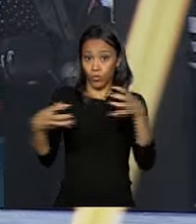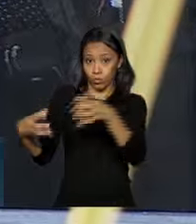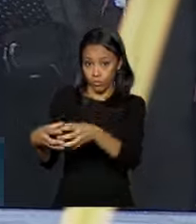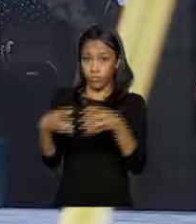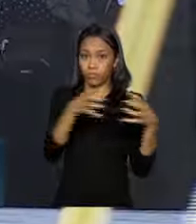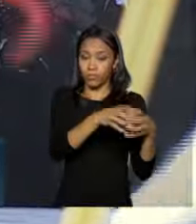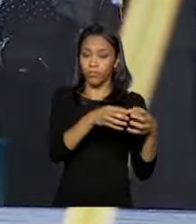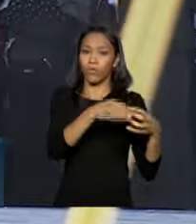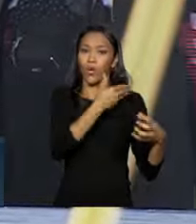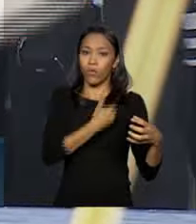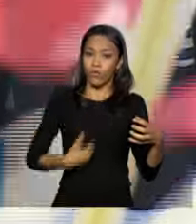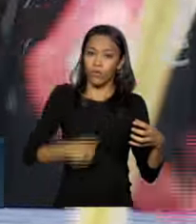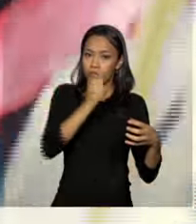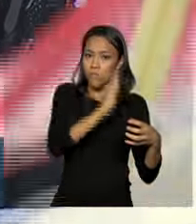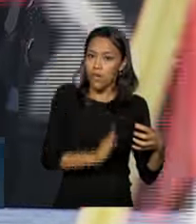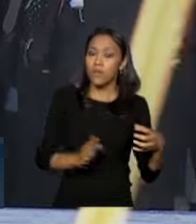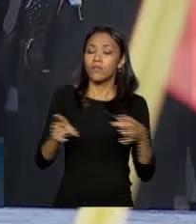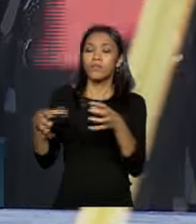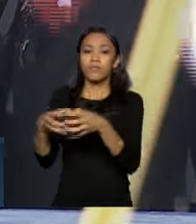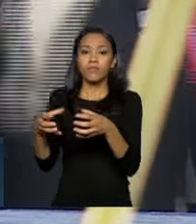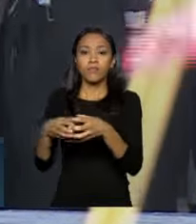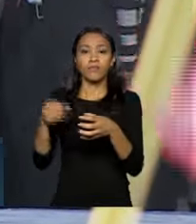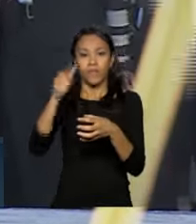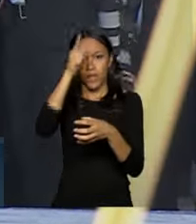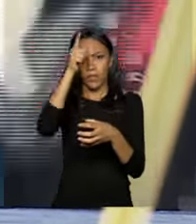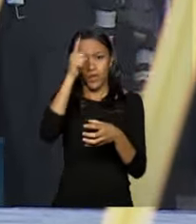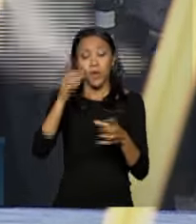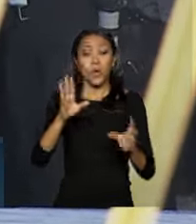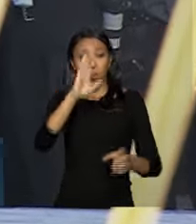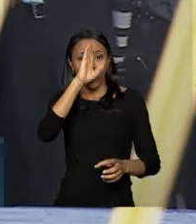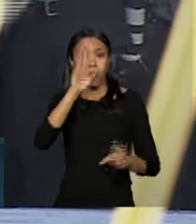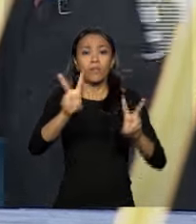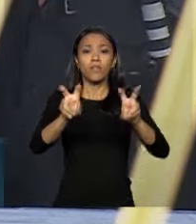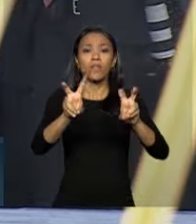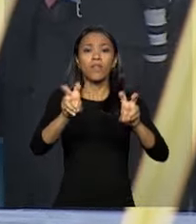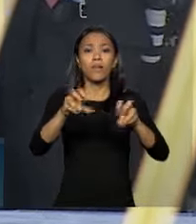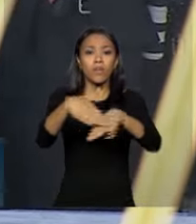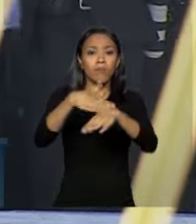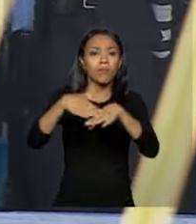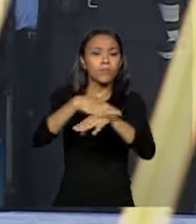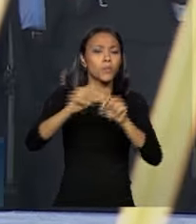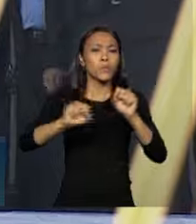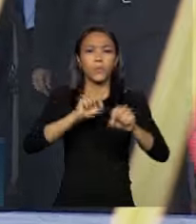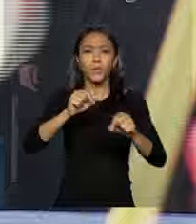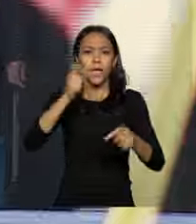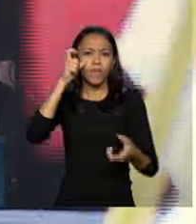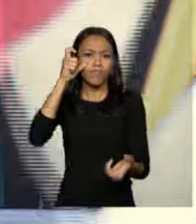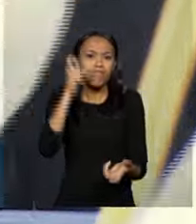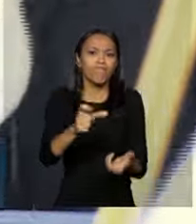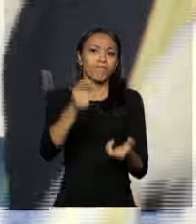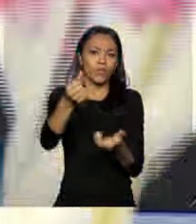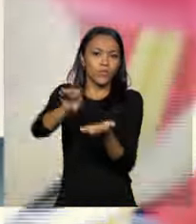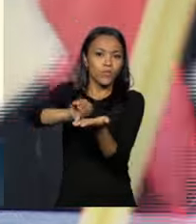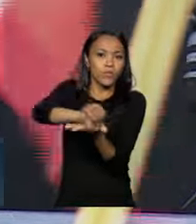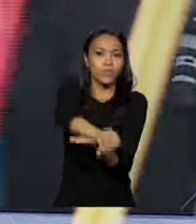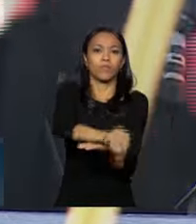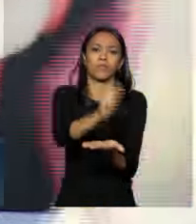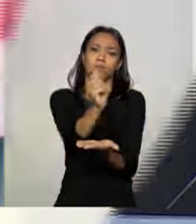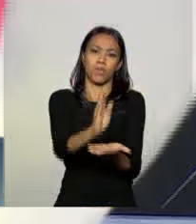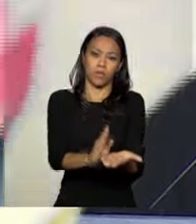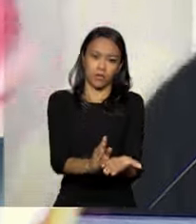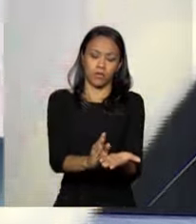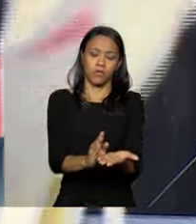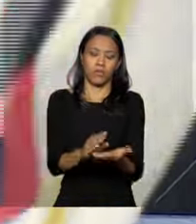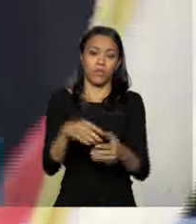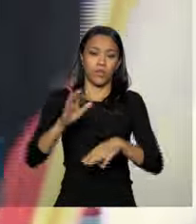governos. O principal foco da agenda entre as duas é a atração de investimentos para o Brasil. De acordo com o Ministério